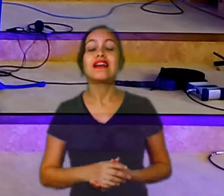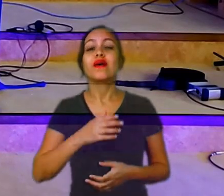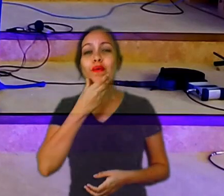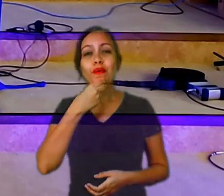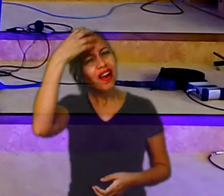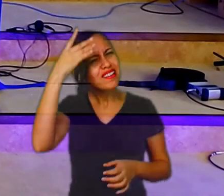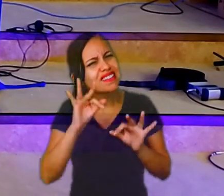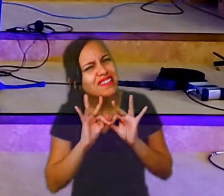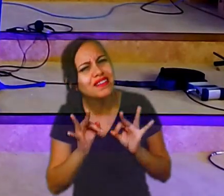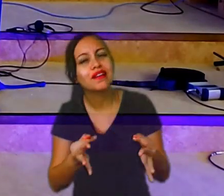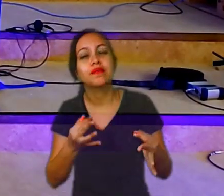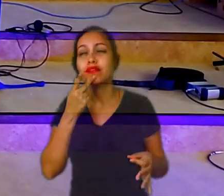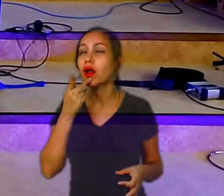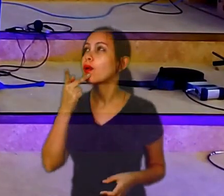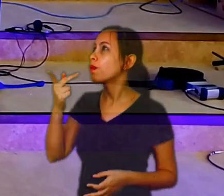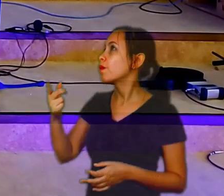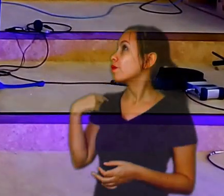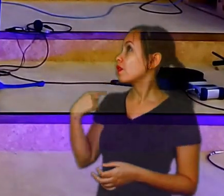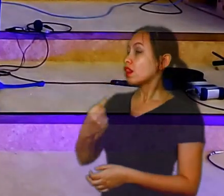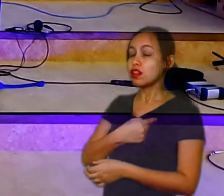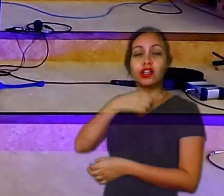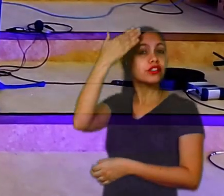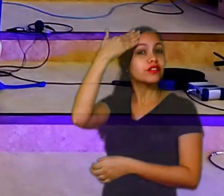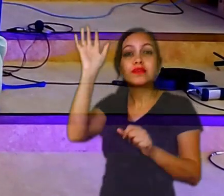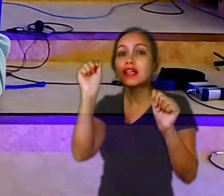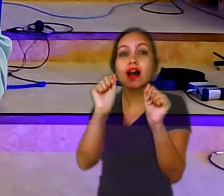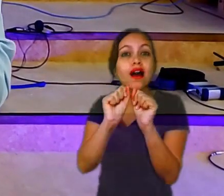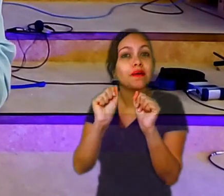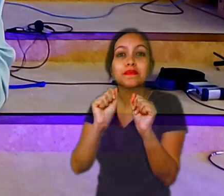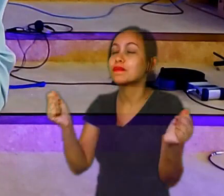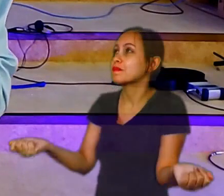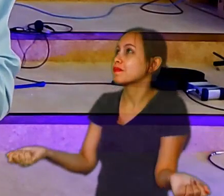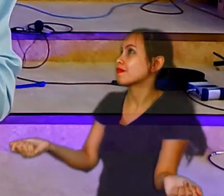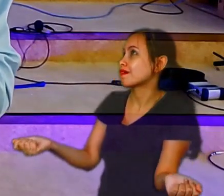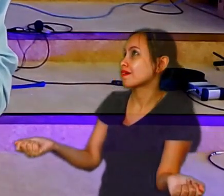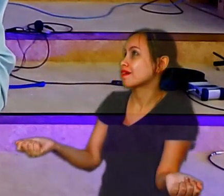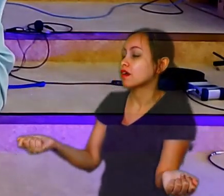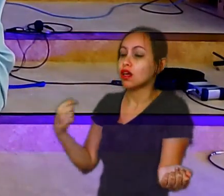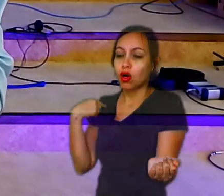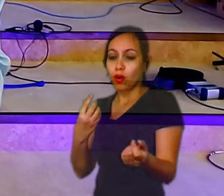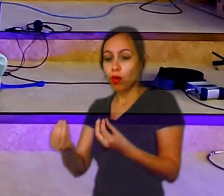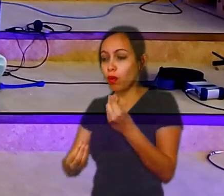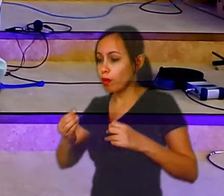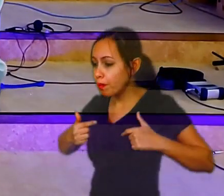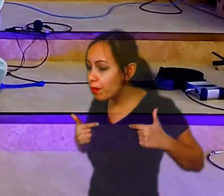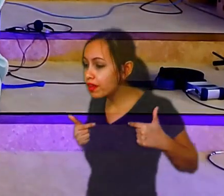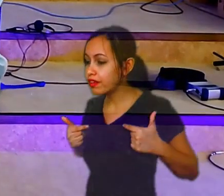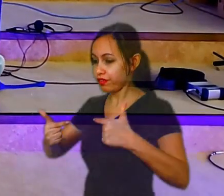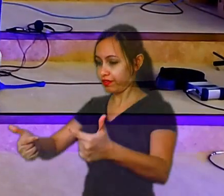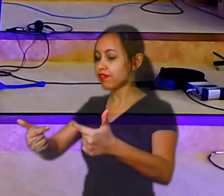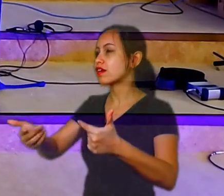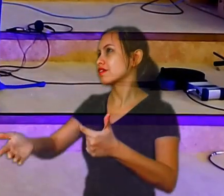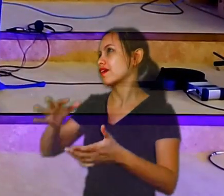Ele disse: Senhor, olha, nós não sabemos o que fazer para nós enfrentar, combater